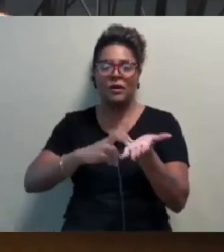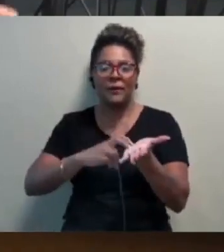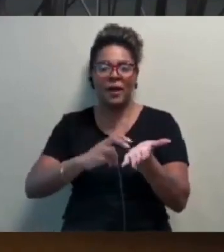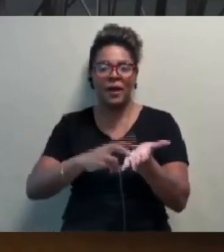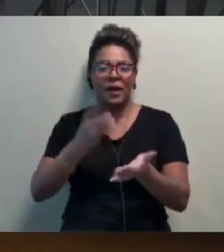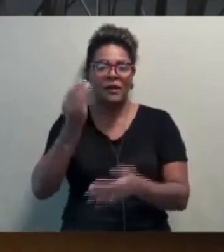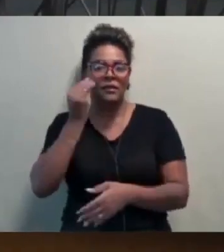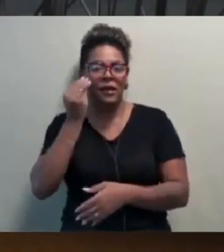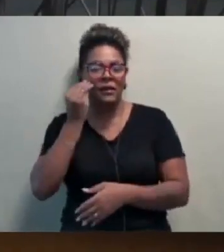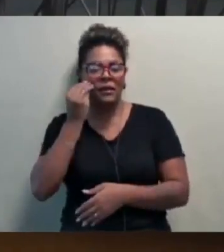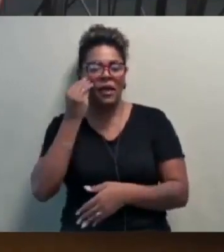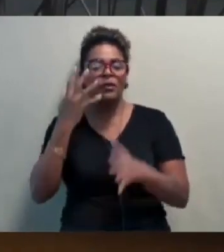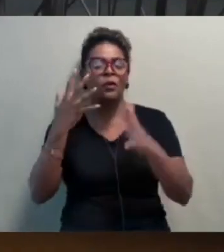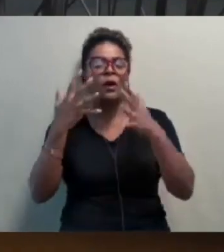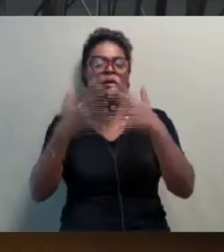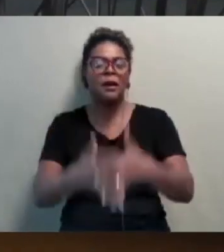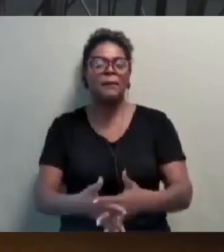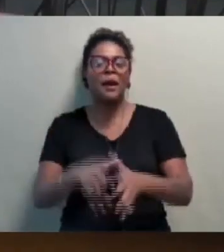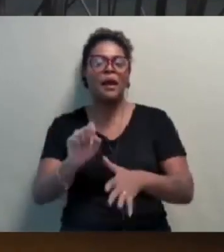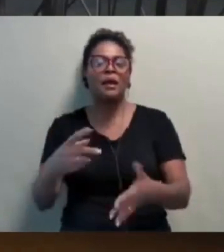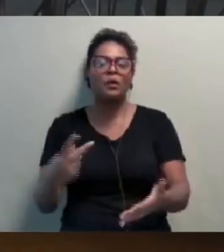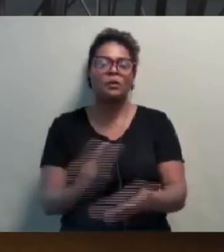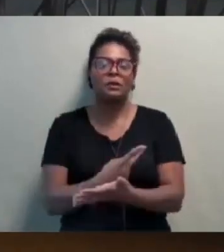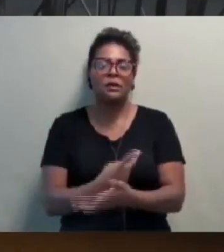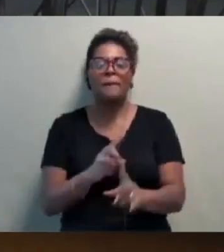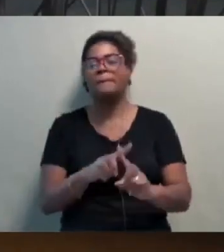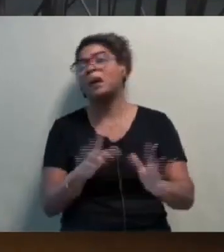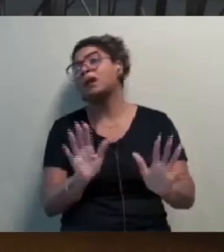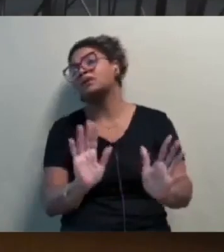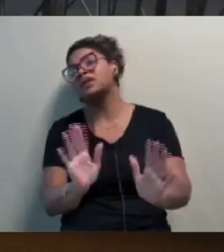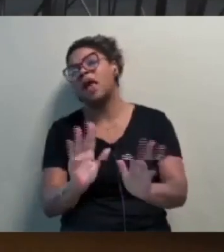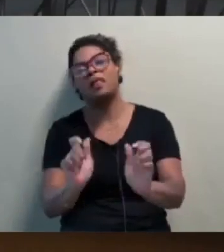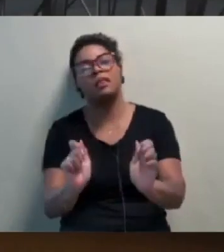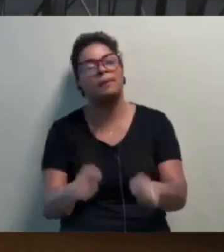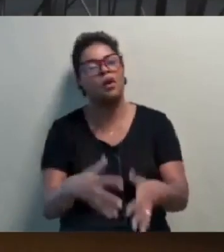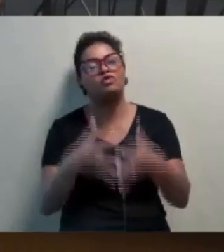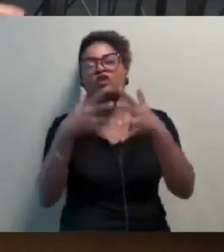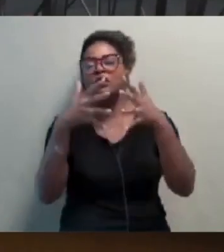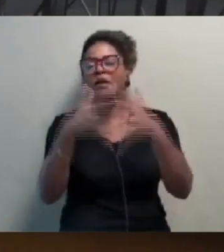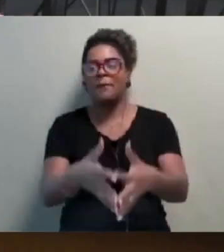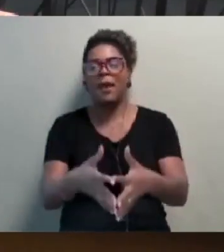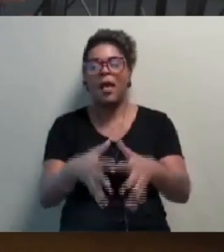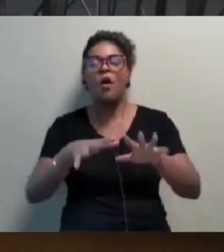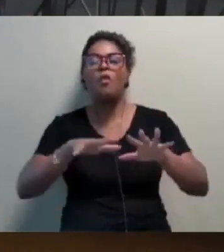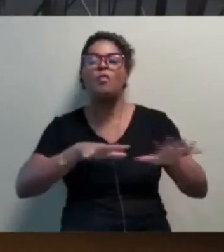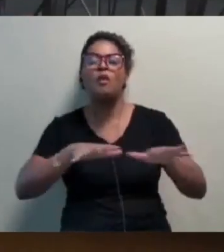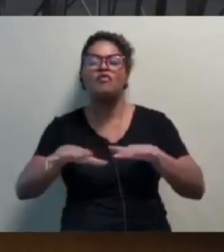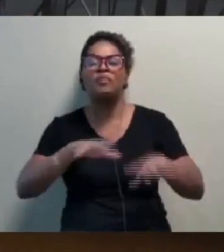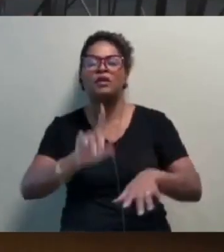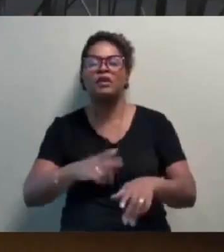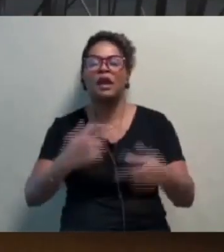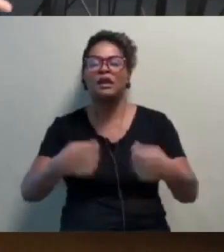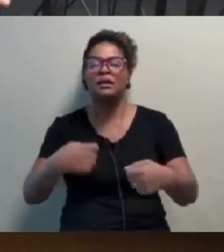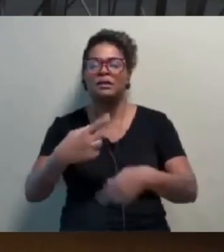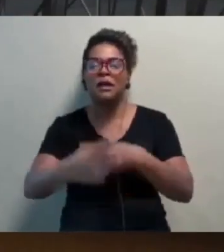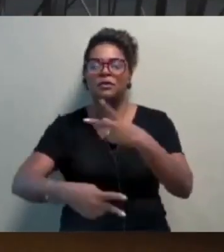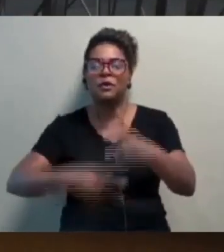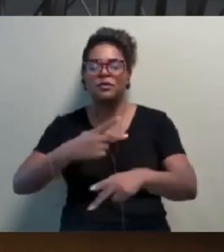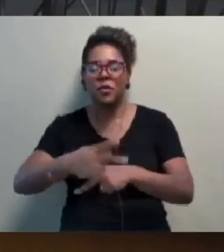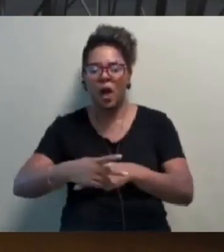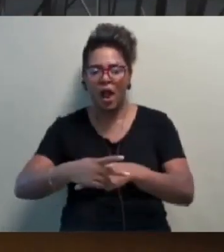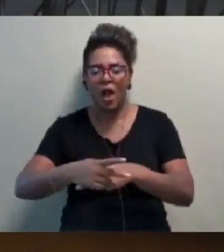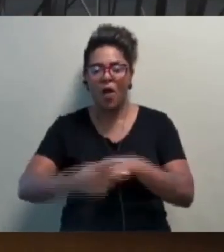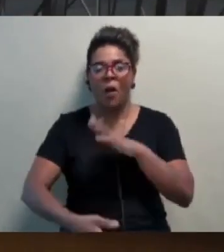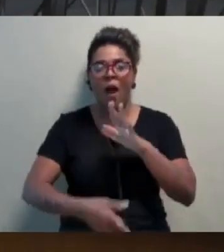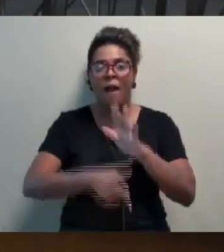tentando impedir que ele ocorresse. Mas nada pode impedir um movimento que é uma necessidade popular, A pré-candidatura do